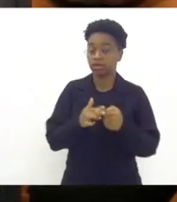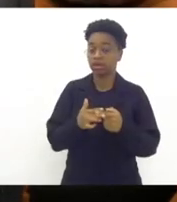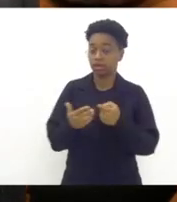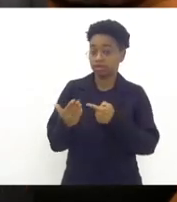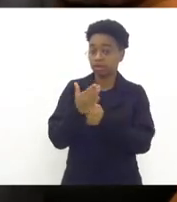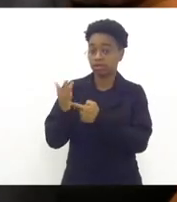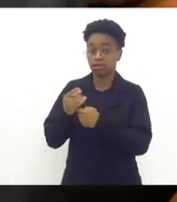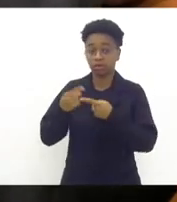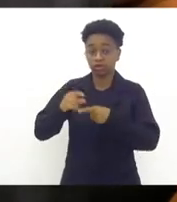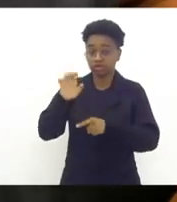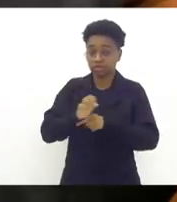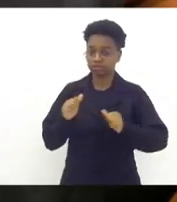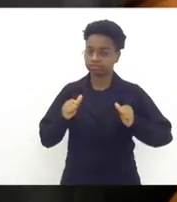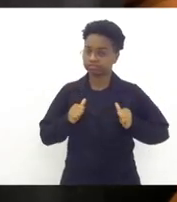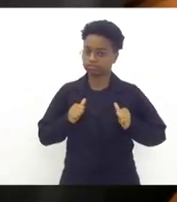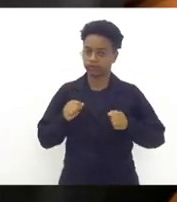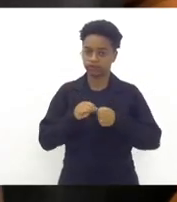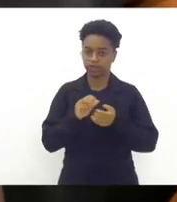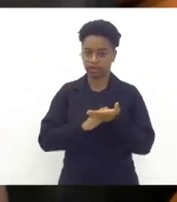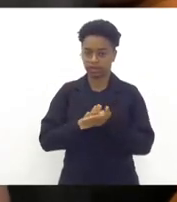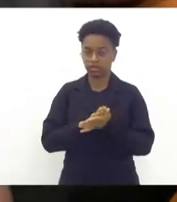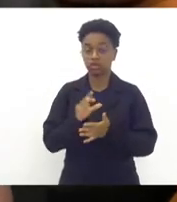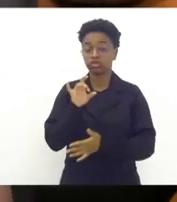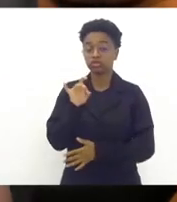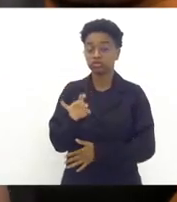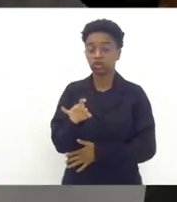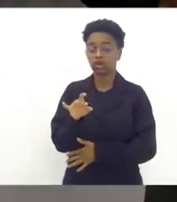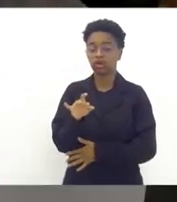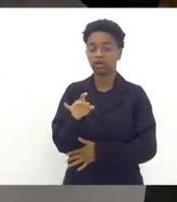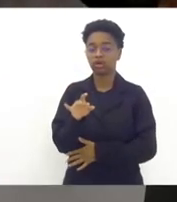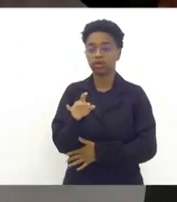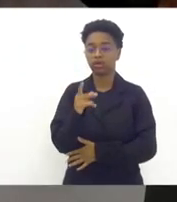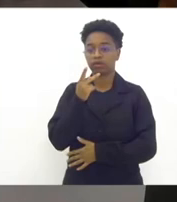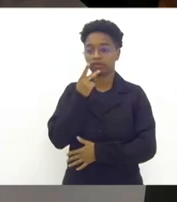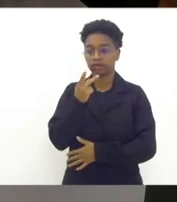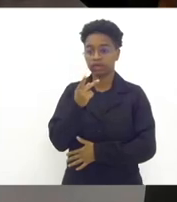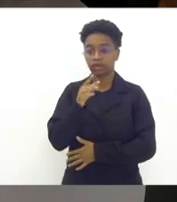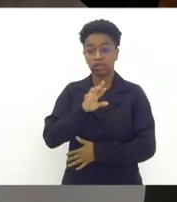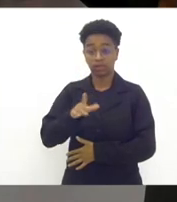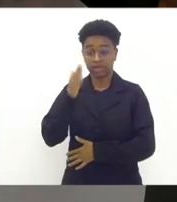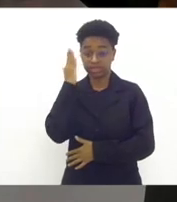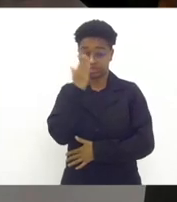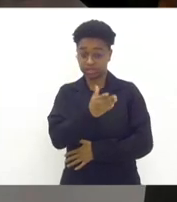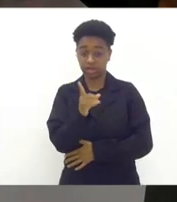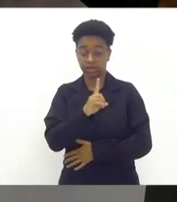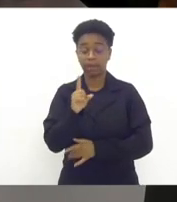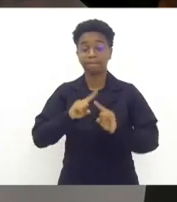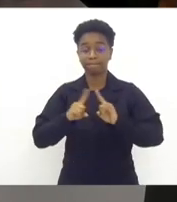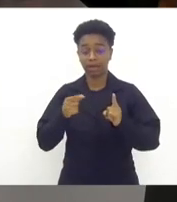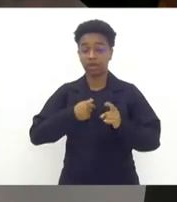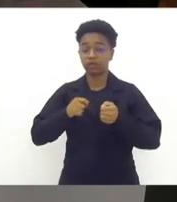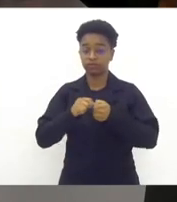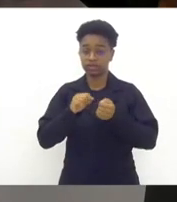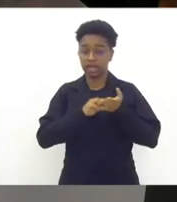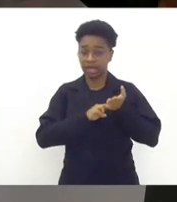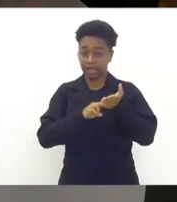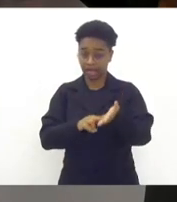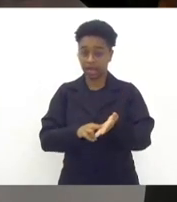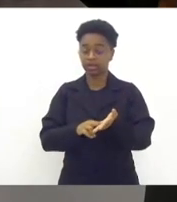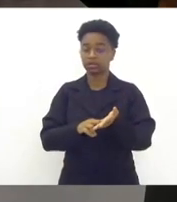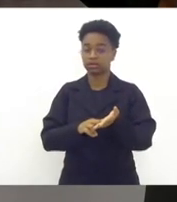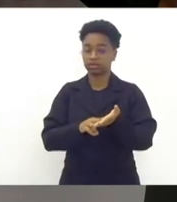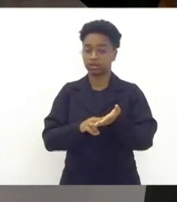não fez nada. Obrigado. Só para fazer um pequeno reparo, não diretamente. Eu fiz uma carta de recomendação que